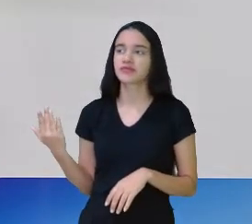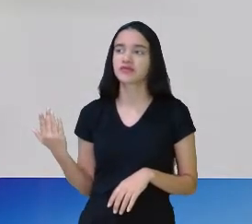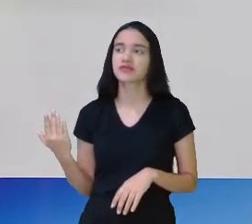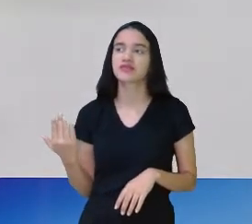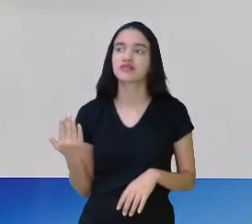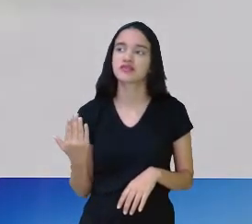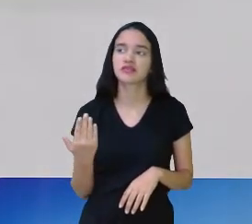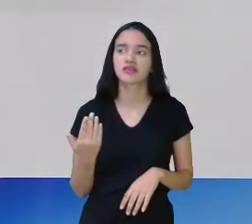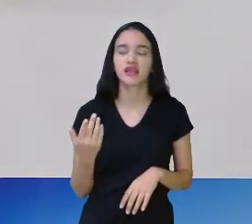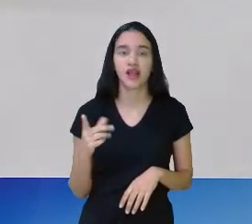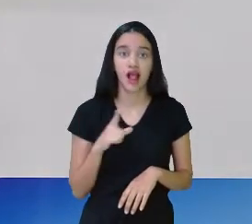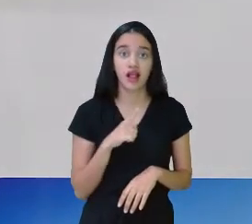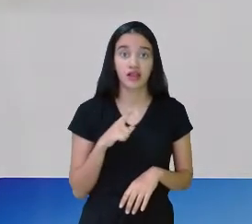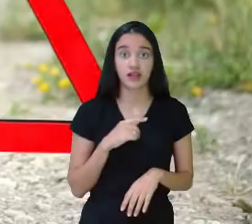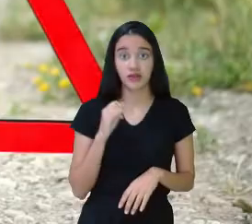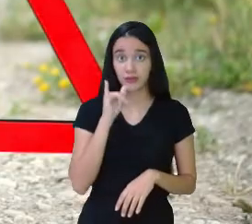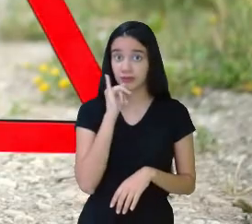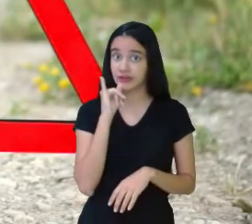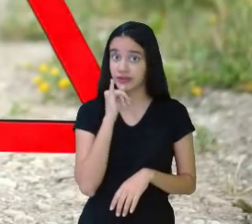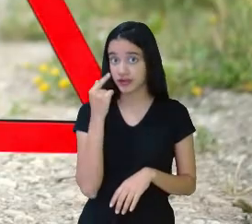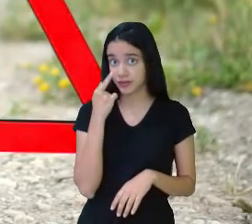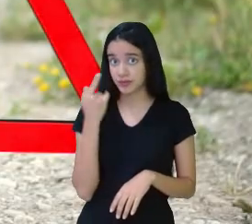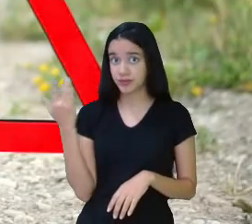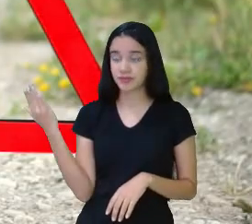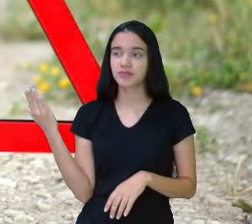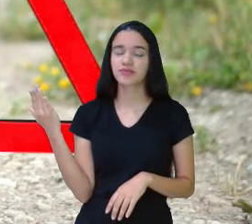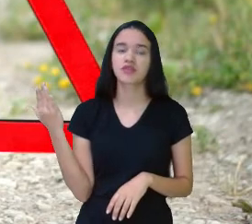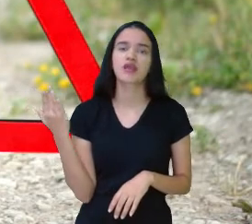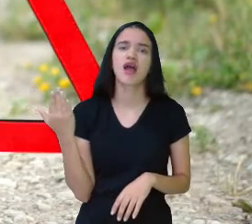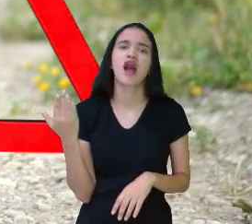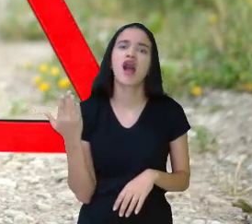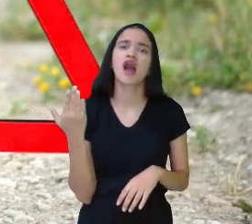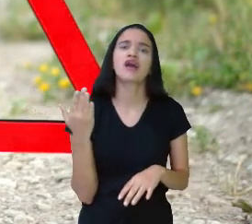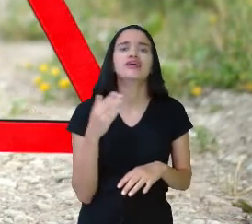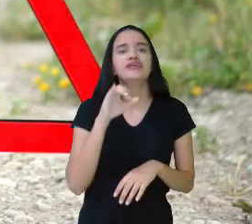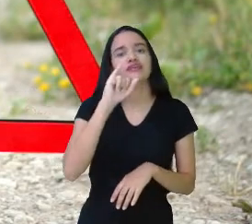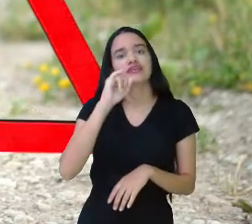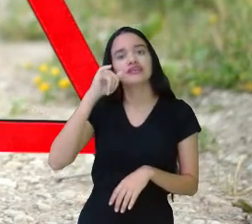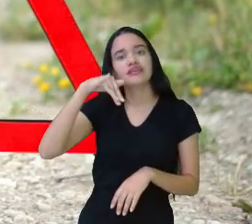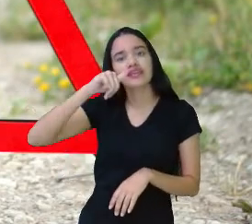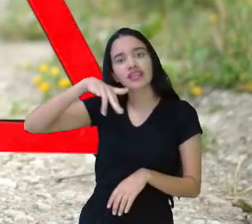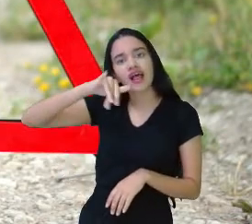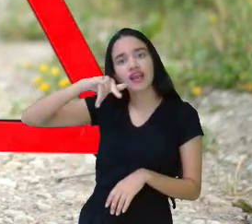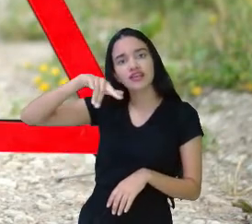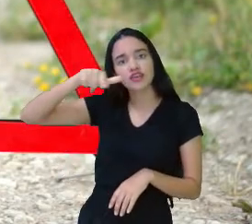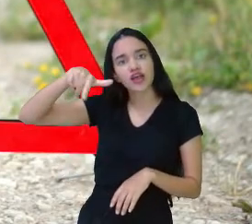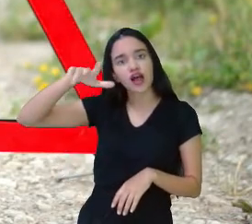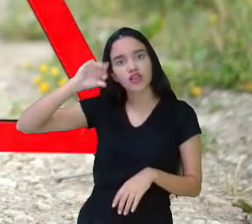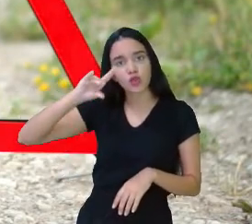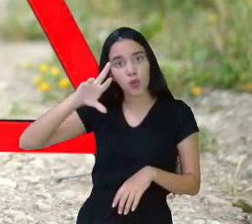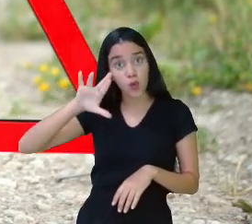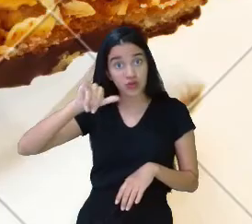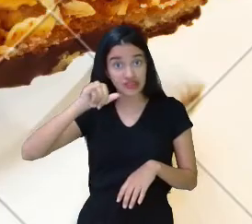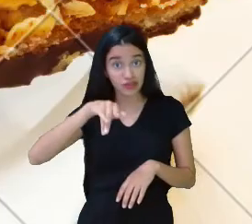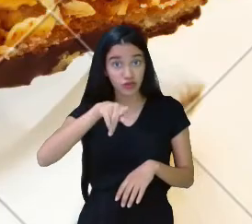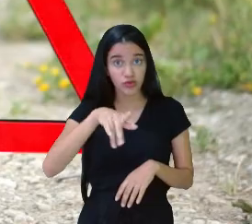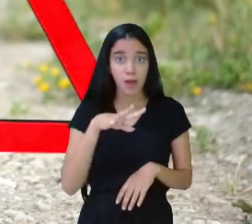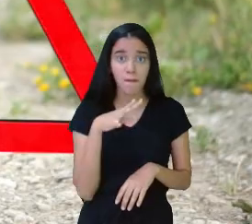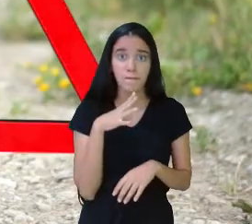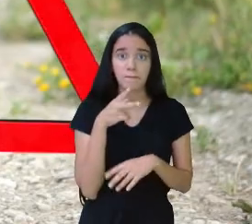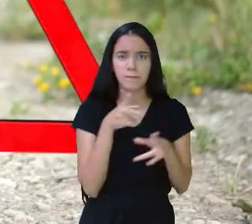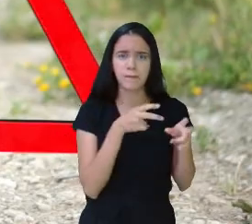A gente tem aqui, ó, um exemplo, aquele sinalizador de trânsito, se você perceber,